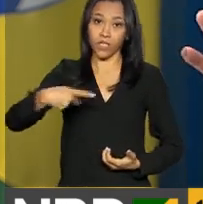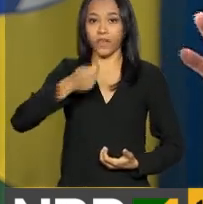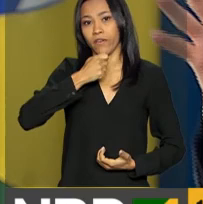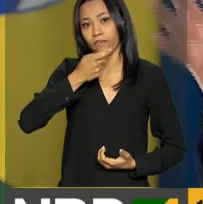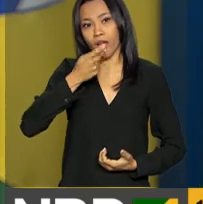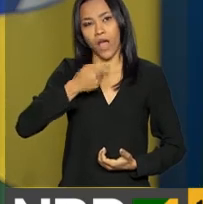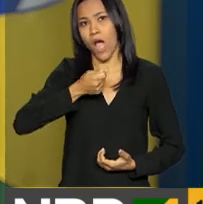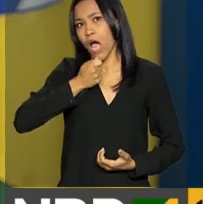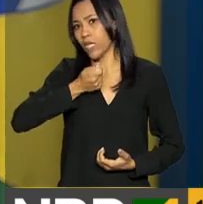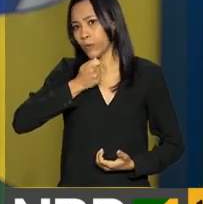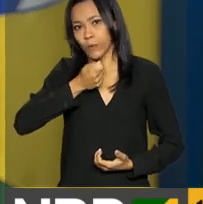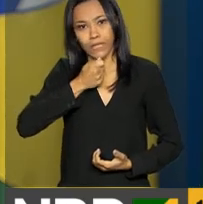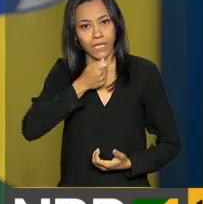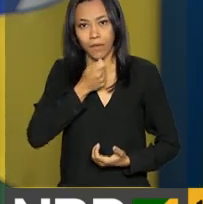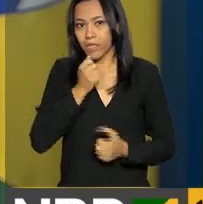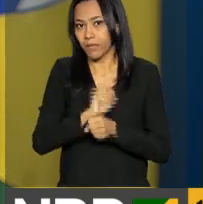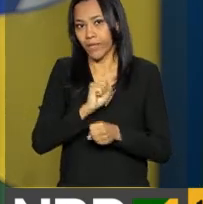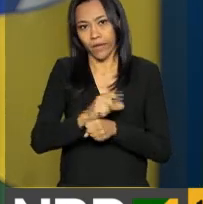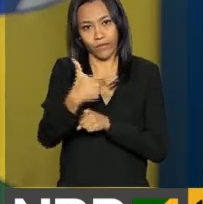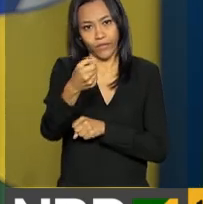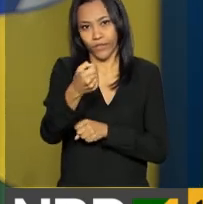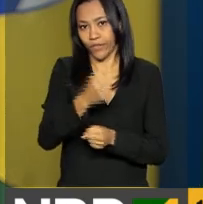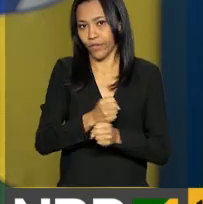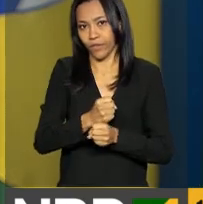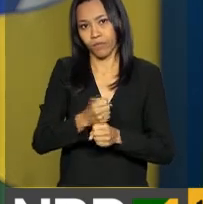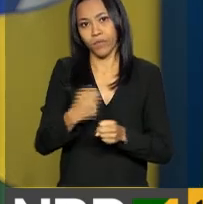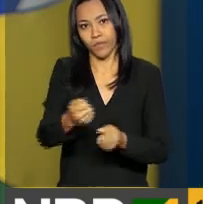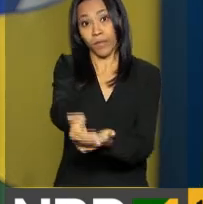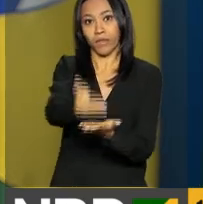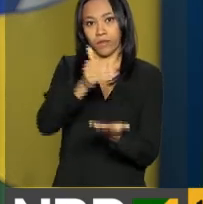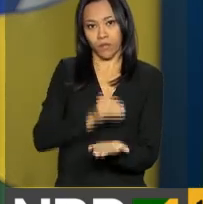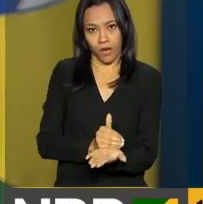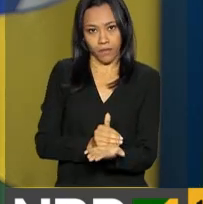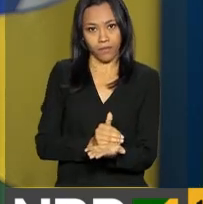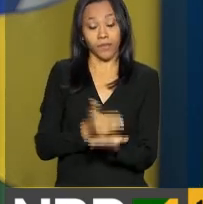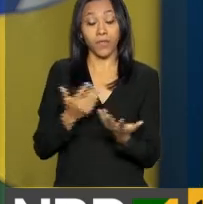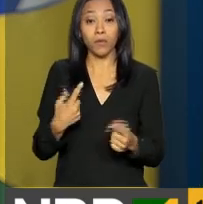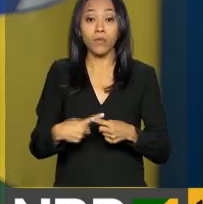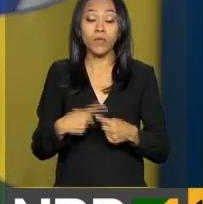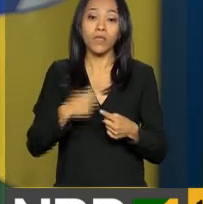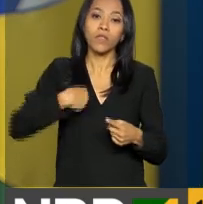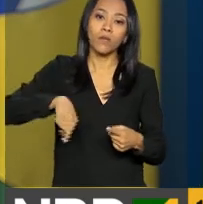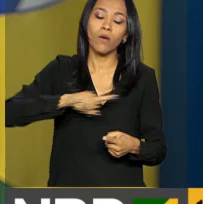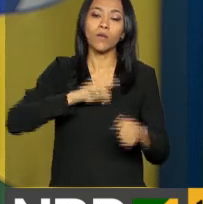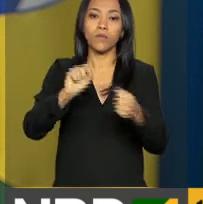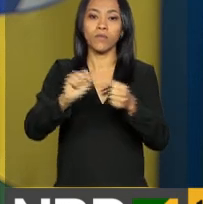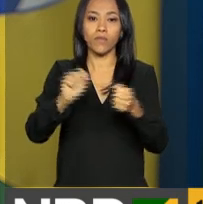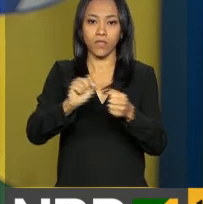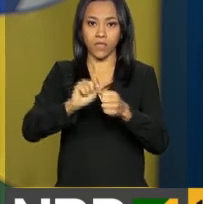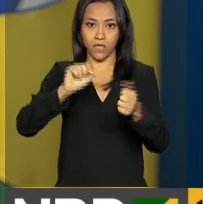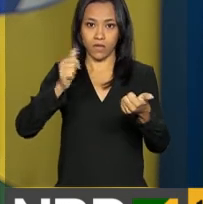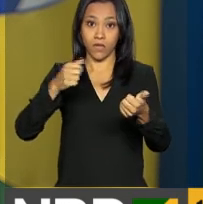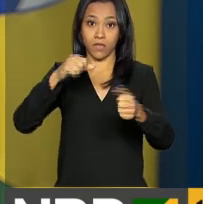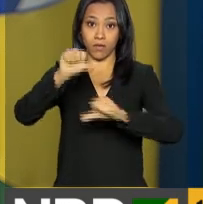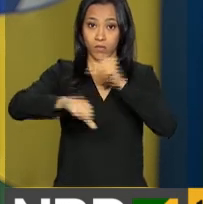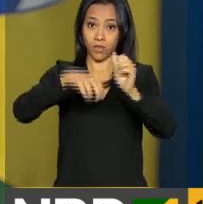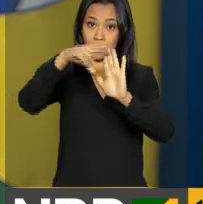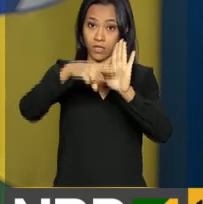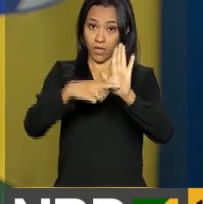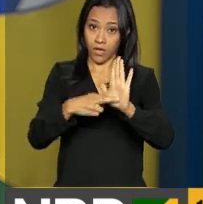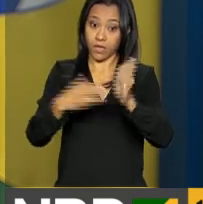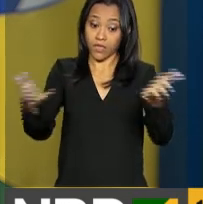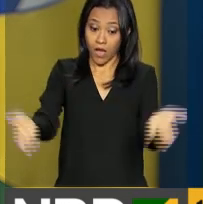anos. Nós vamos ter que antecipar isso tudo. Porque nós estamos fazendo uma reforma agora que evita um